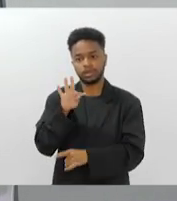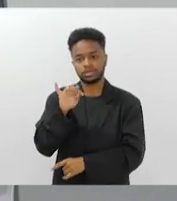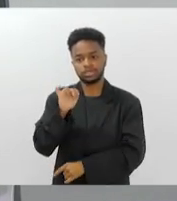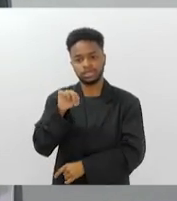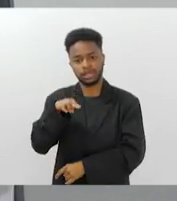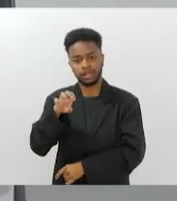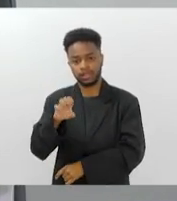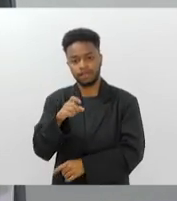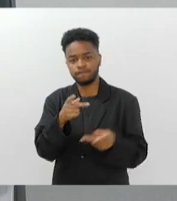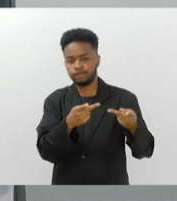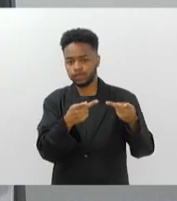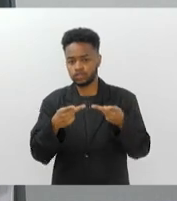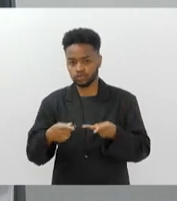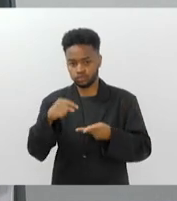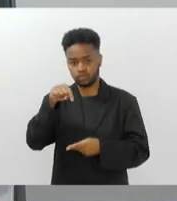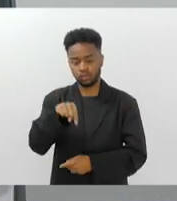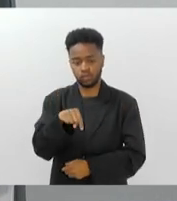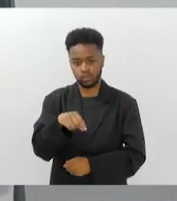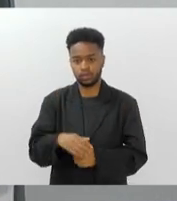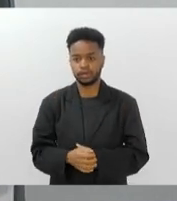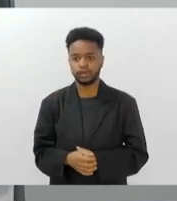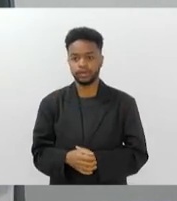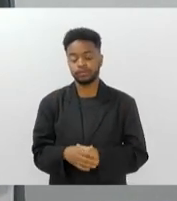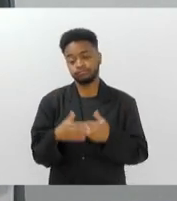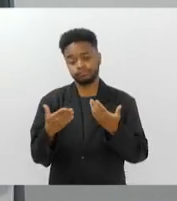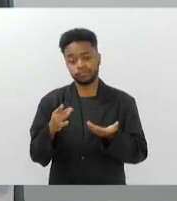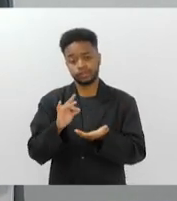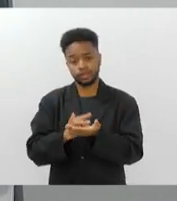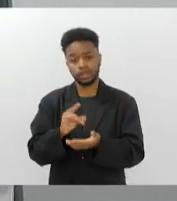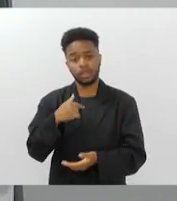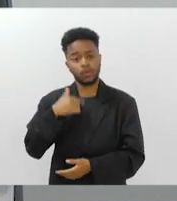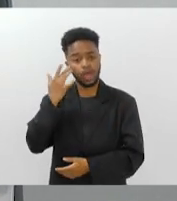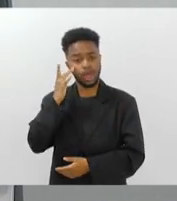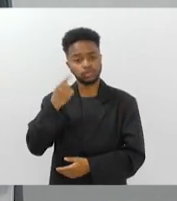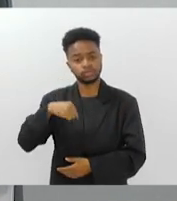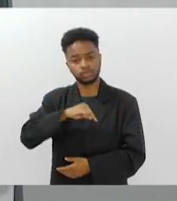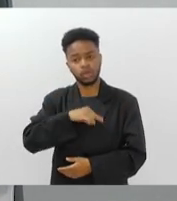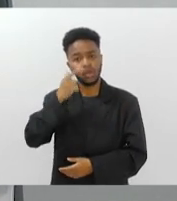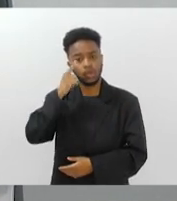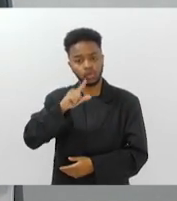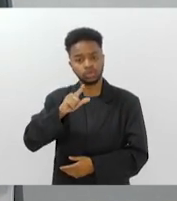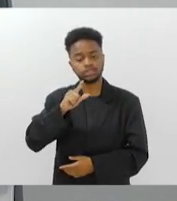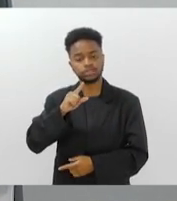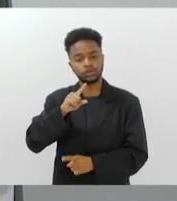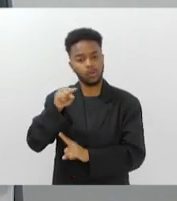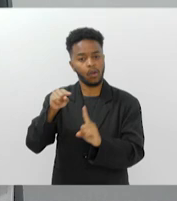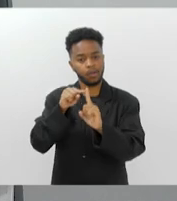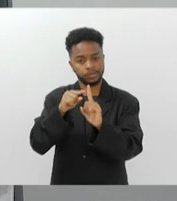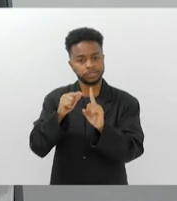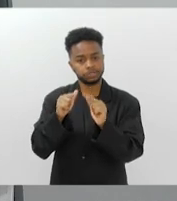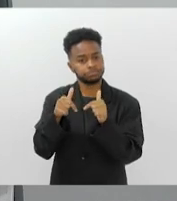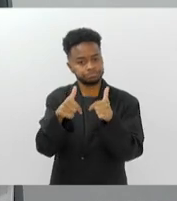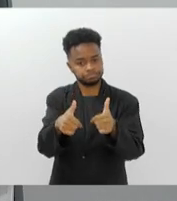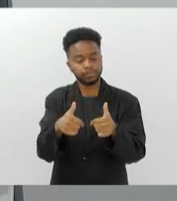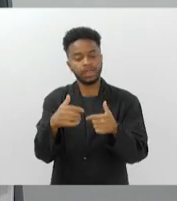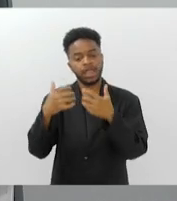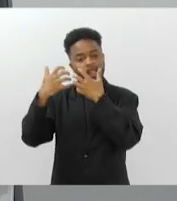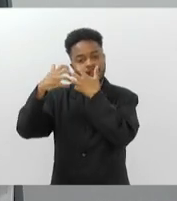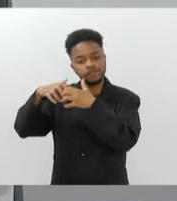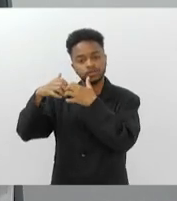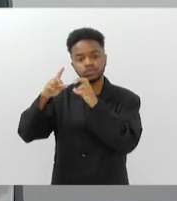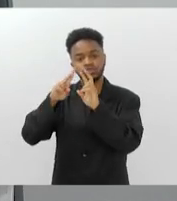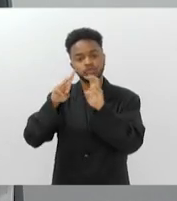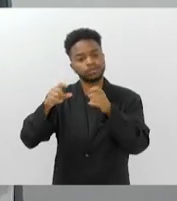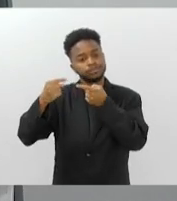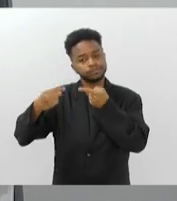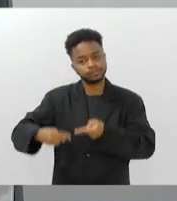Brasília para cá eh eu acho que a gente de fato alcançou né O que a gente planejou que é refletir sobre esses desafios